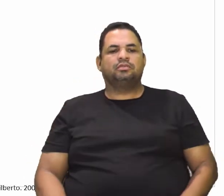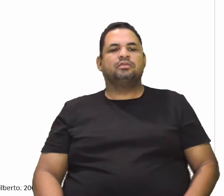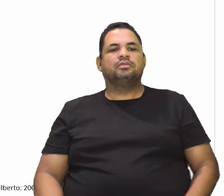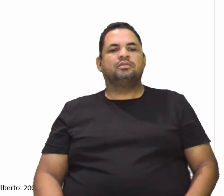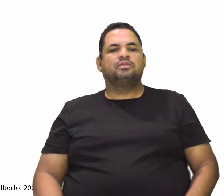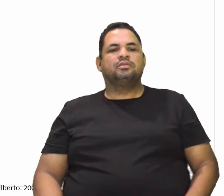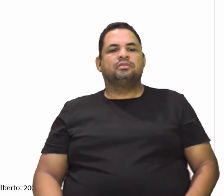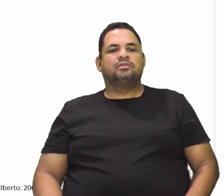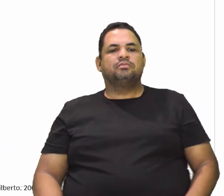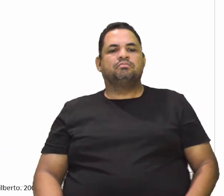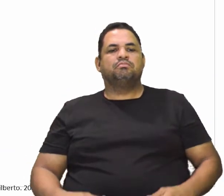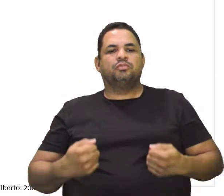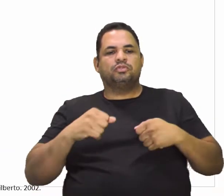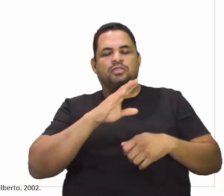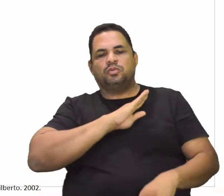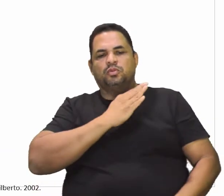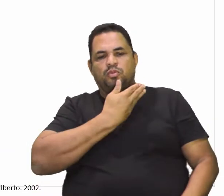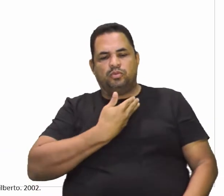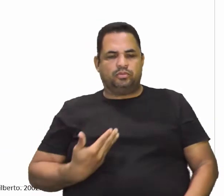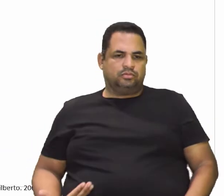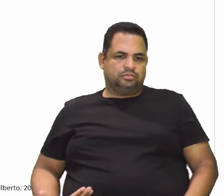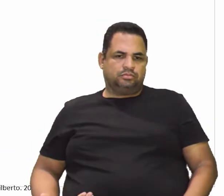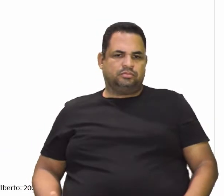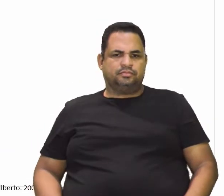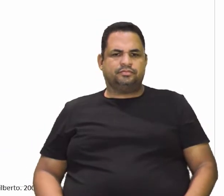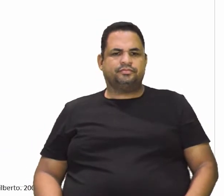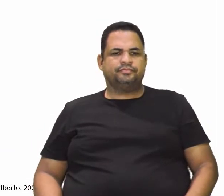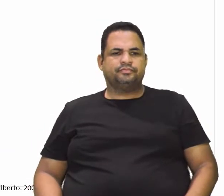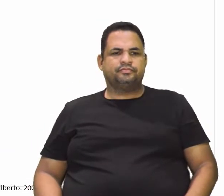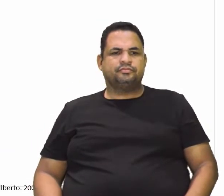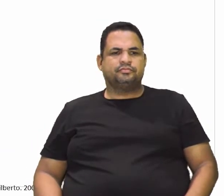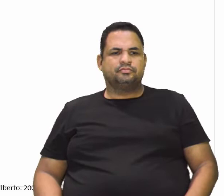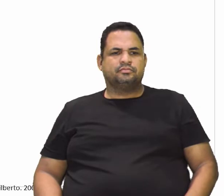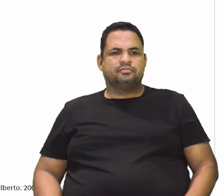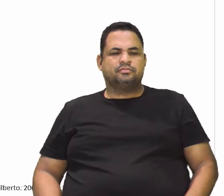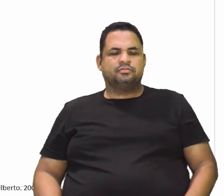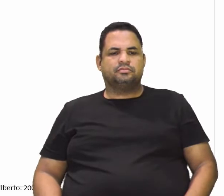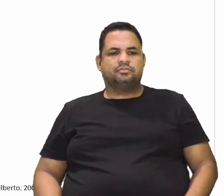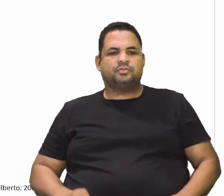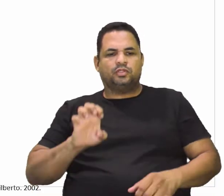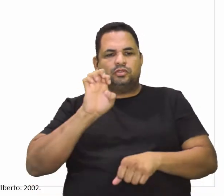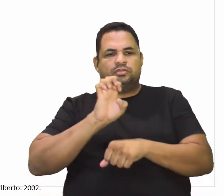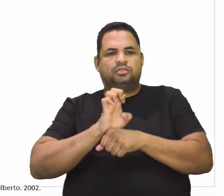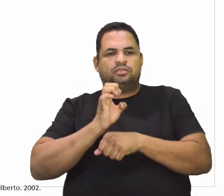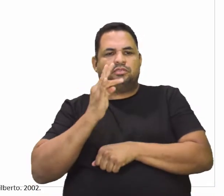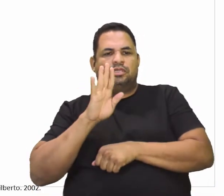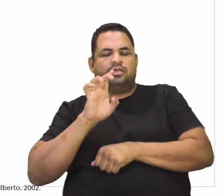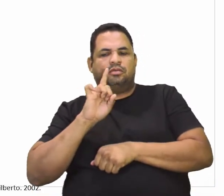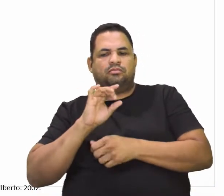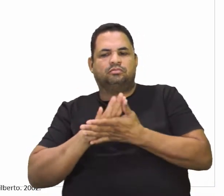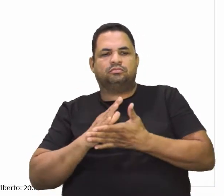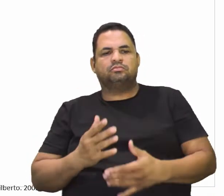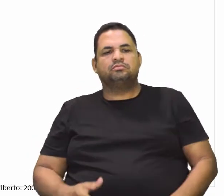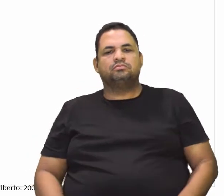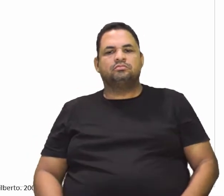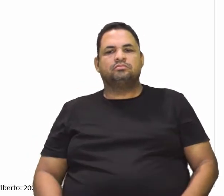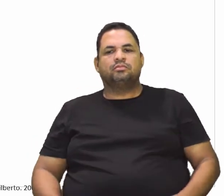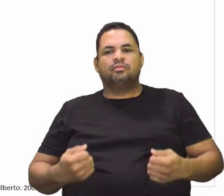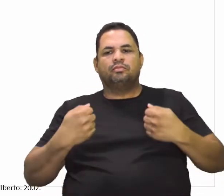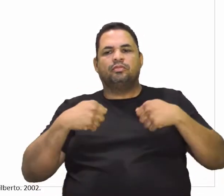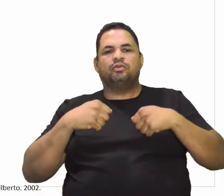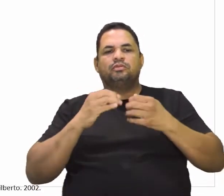Poder, governo. Então, um Estado teocrático era baseado no